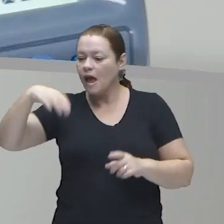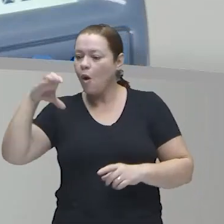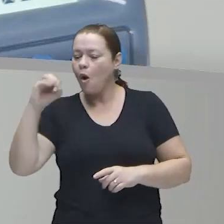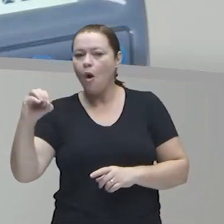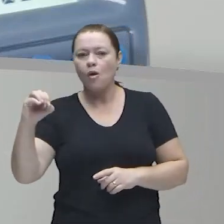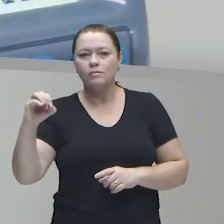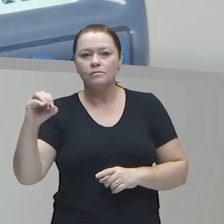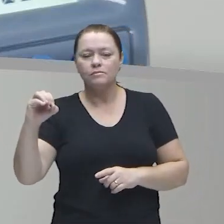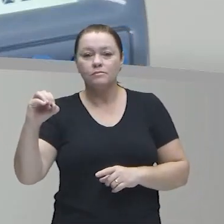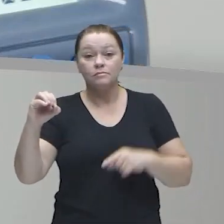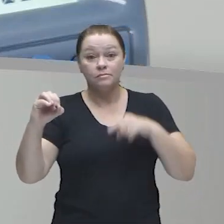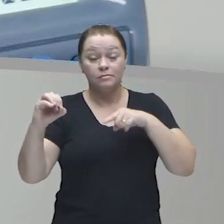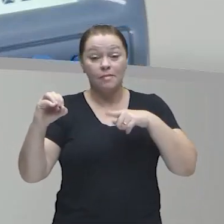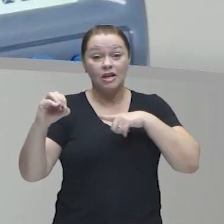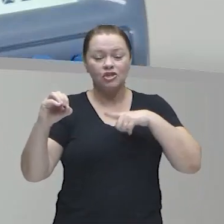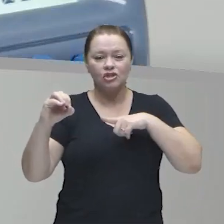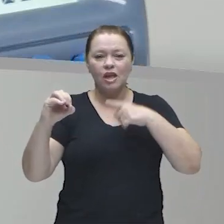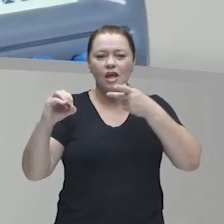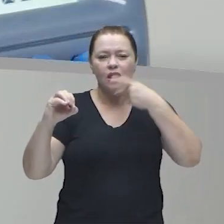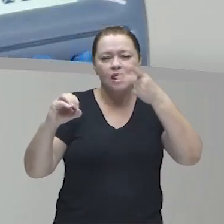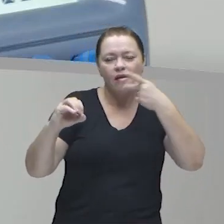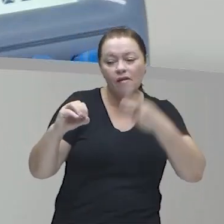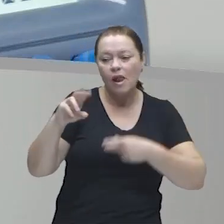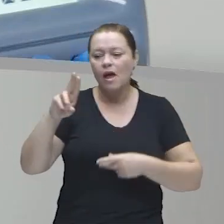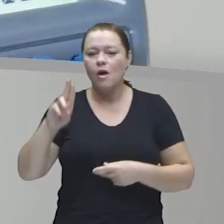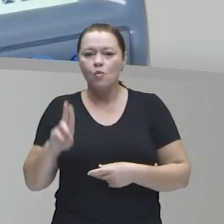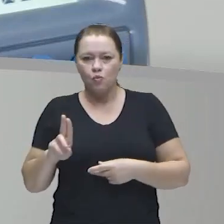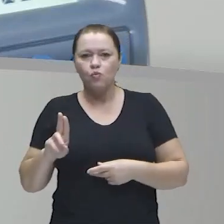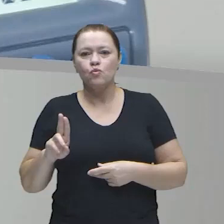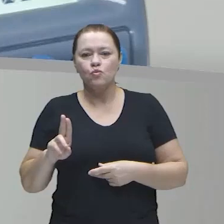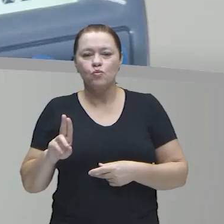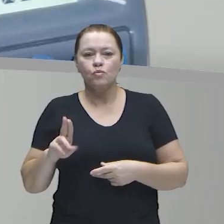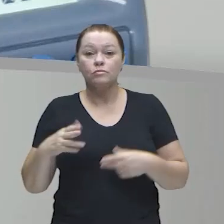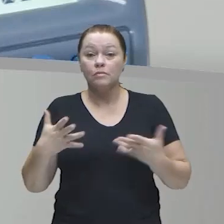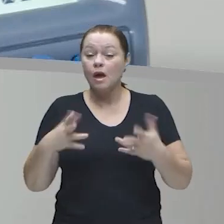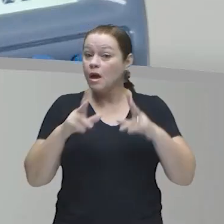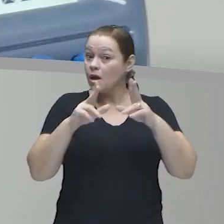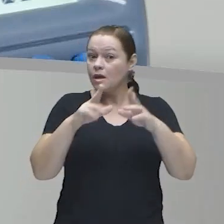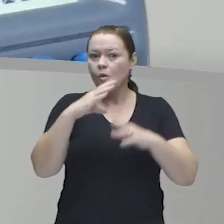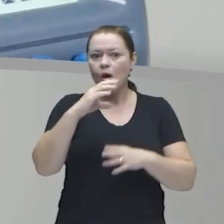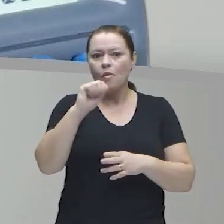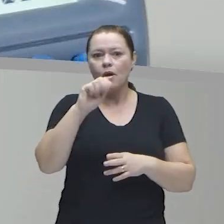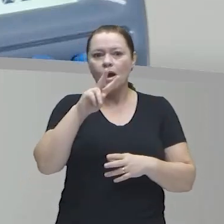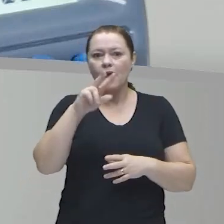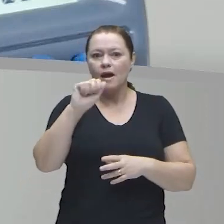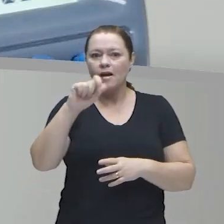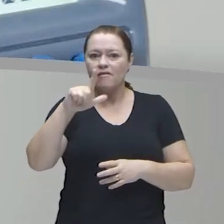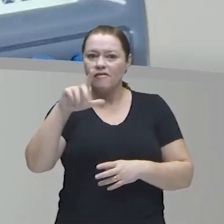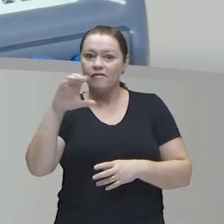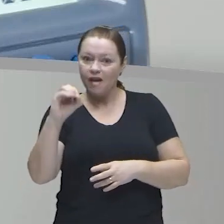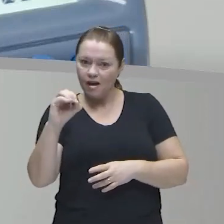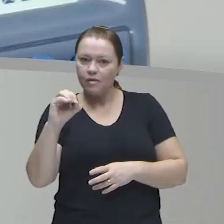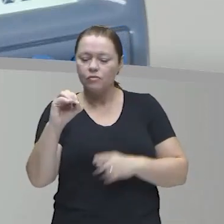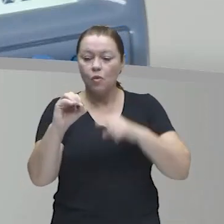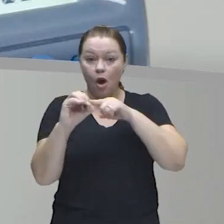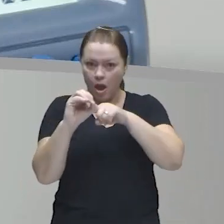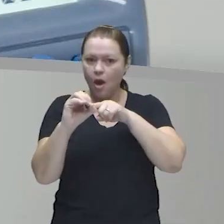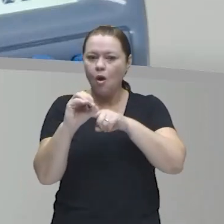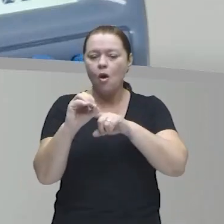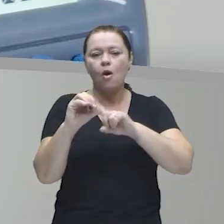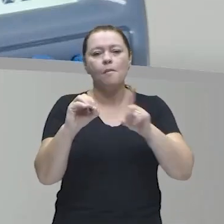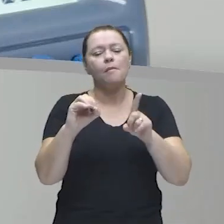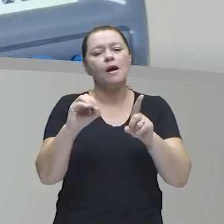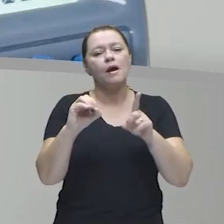tem o som de U, igualmente como o cavalo, que nós acabamos de ver. Termina com O, mas